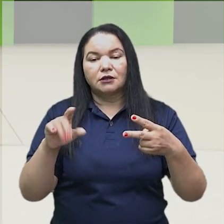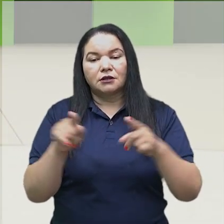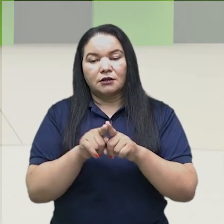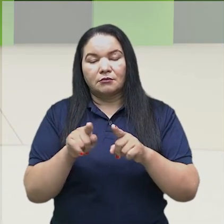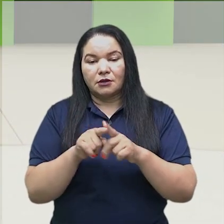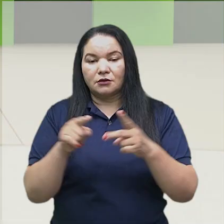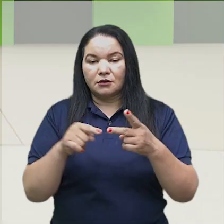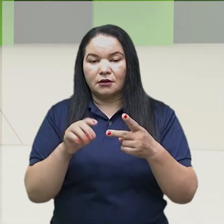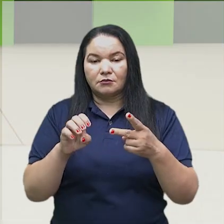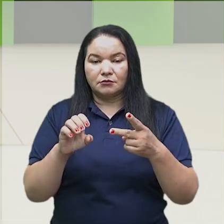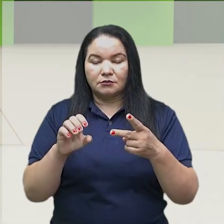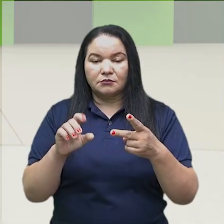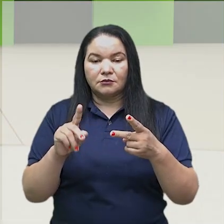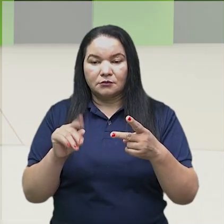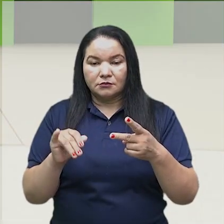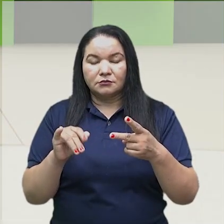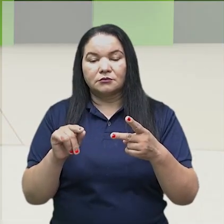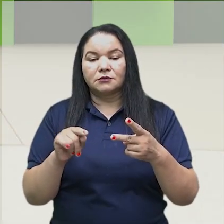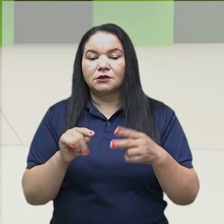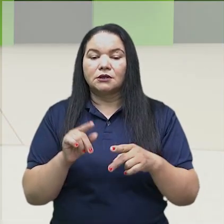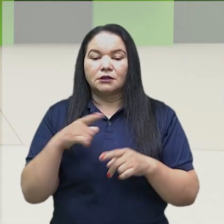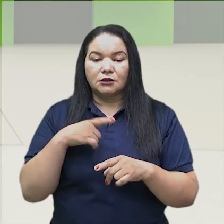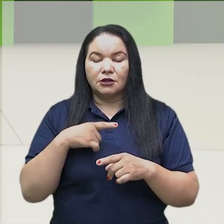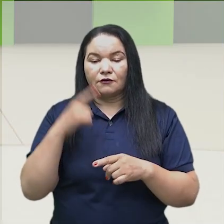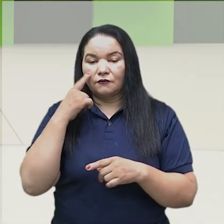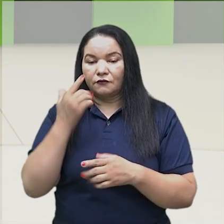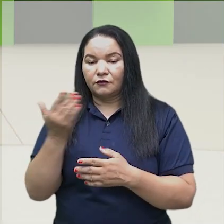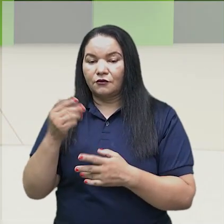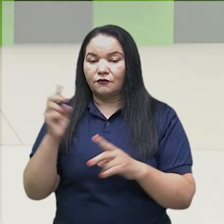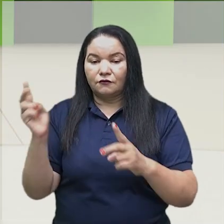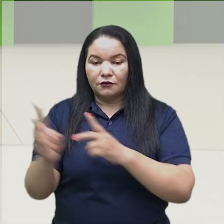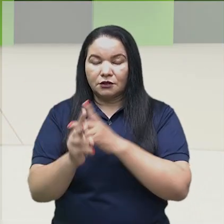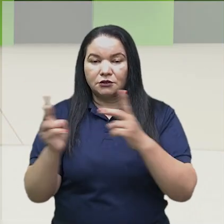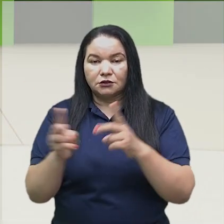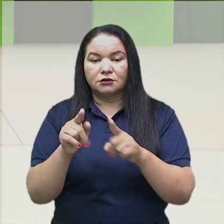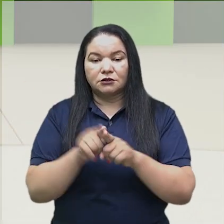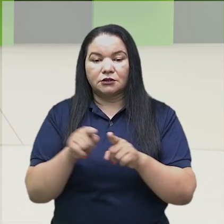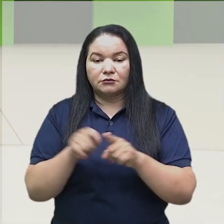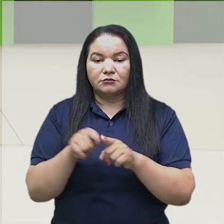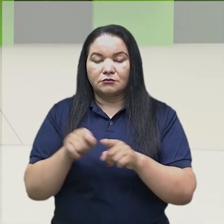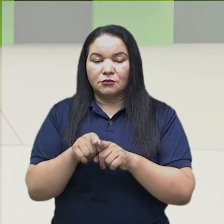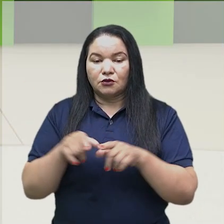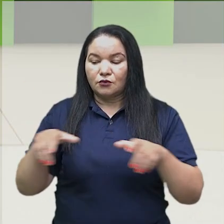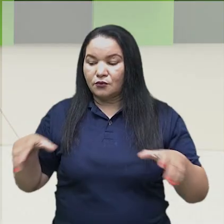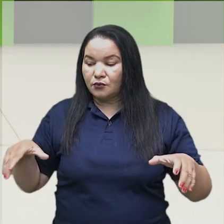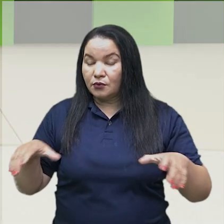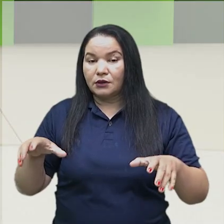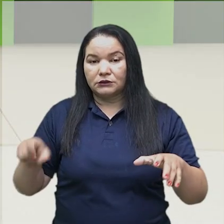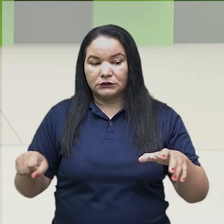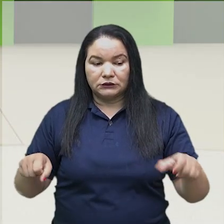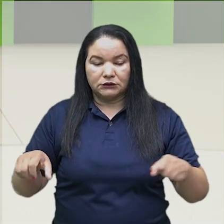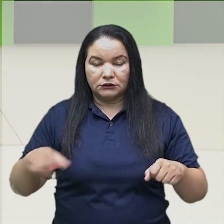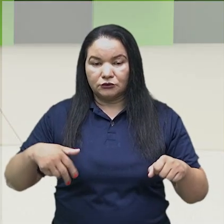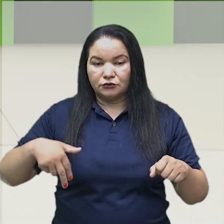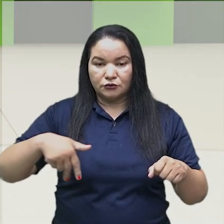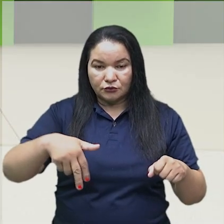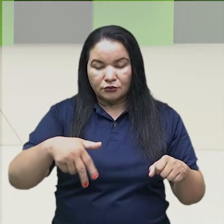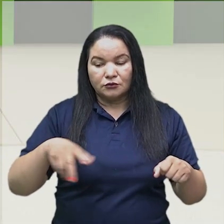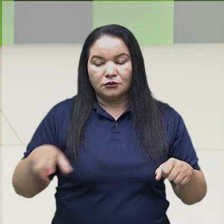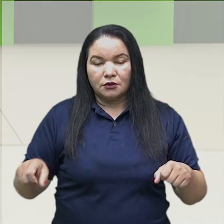bom? Exemplo, ventilação exaustora, corrimão, é um EPC, tá, gente? Você pode se agarrar e se segurar,